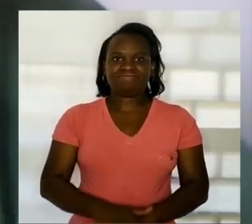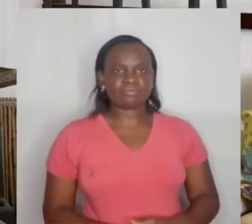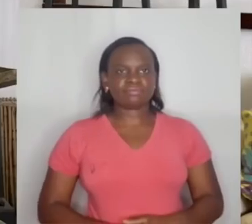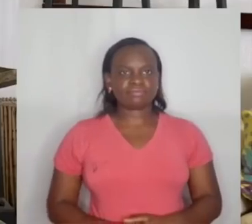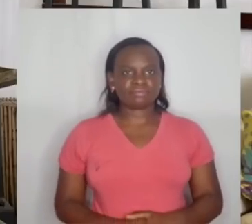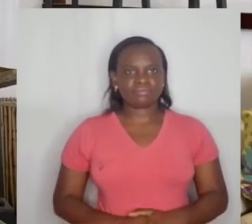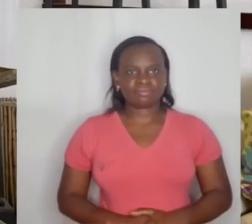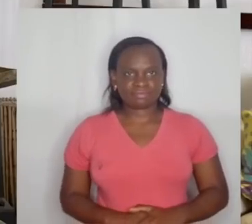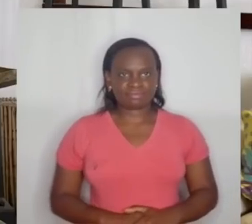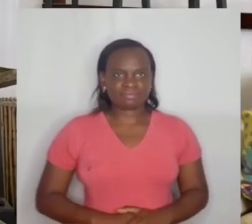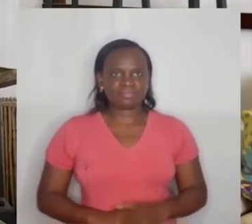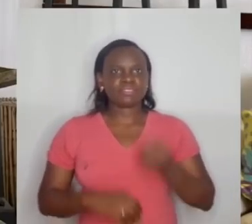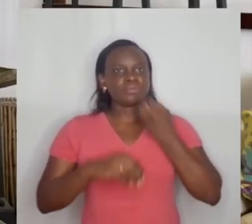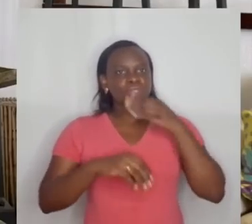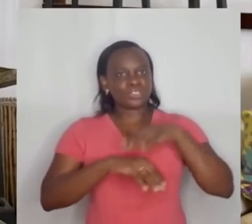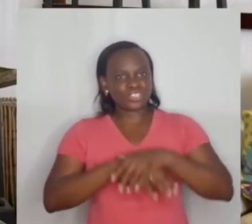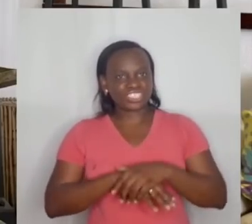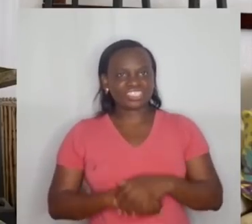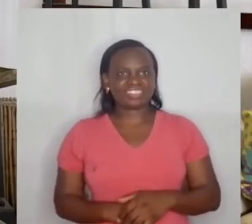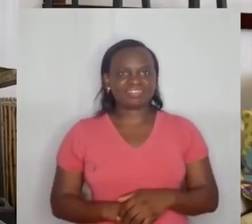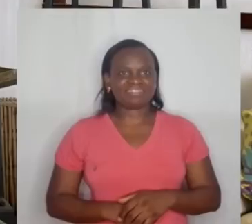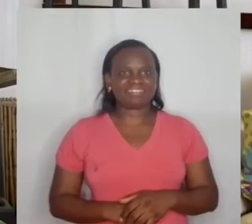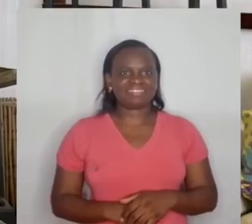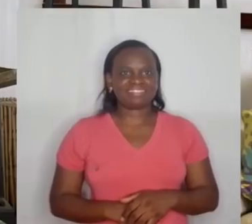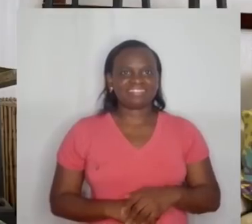breve. Boa noite.